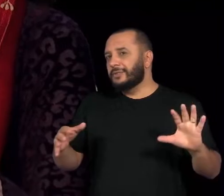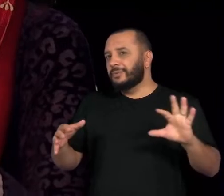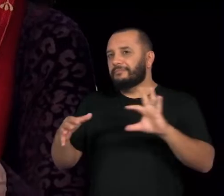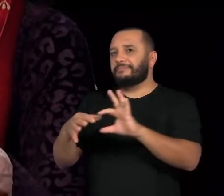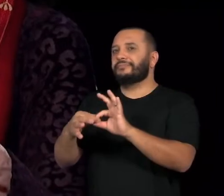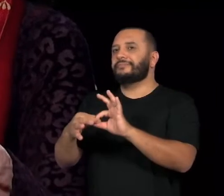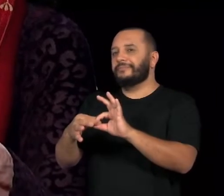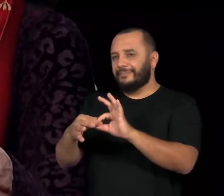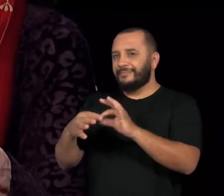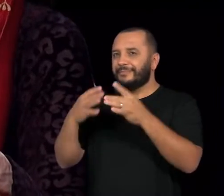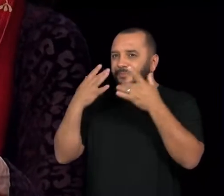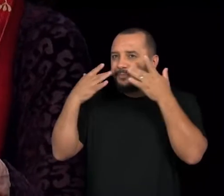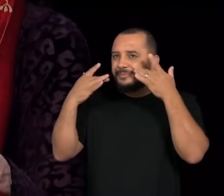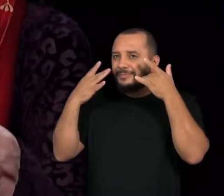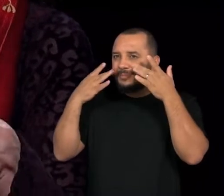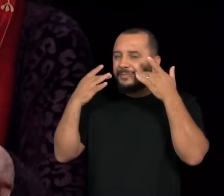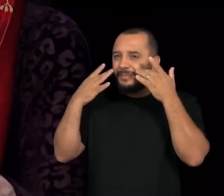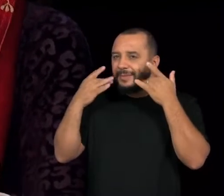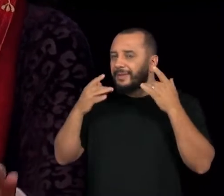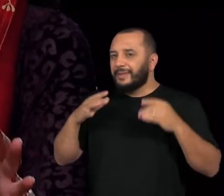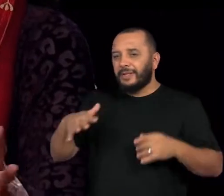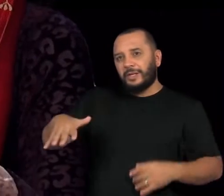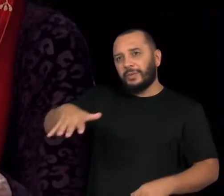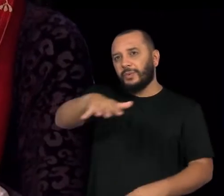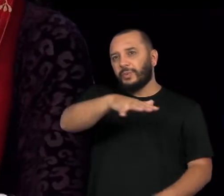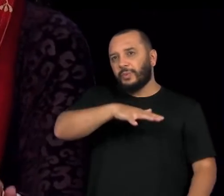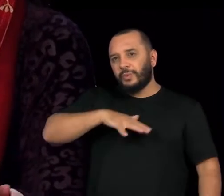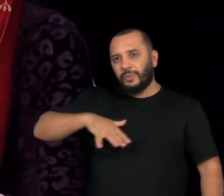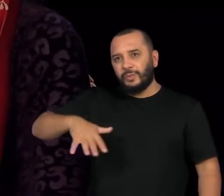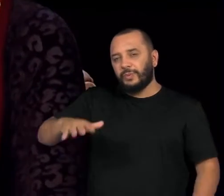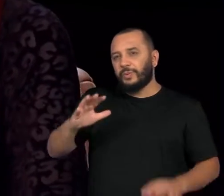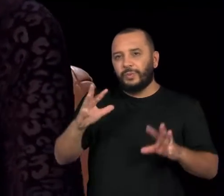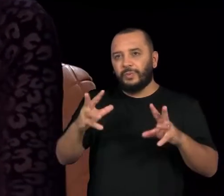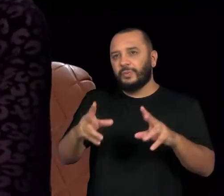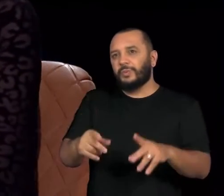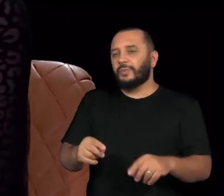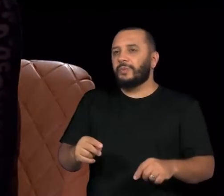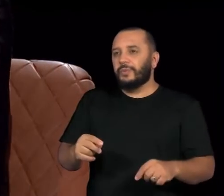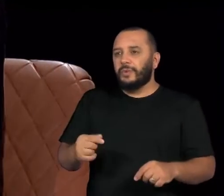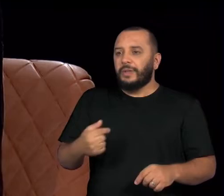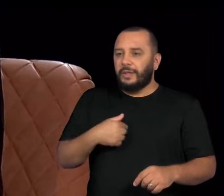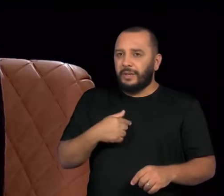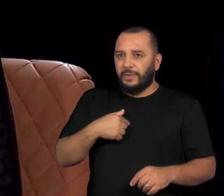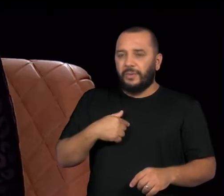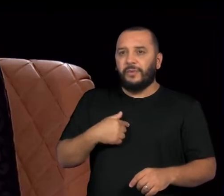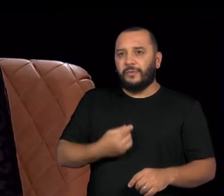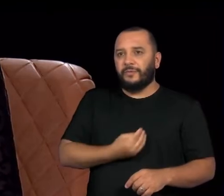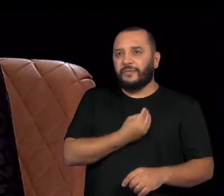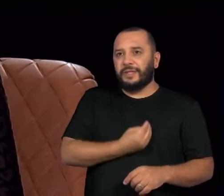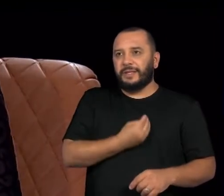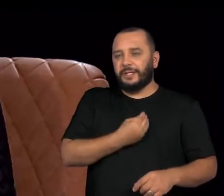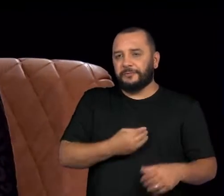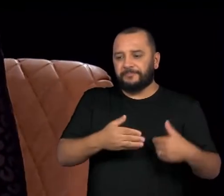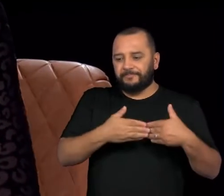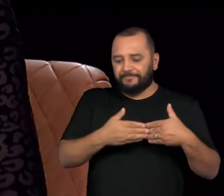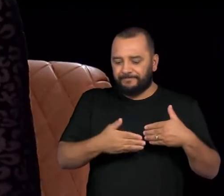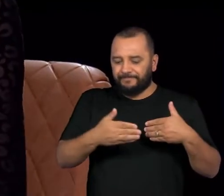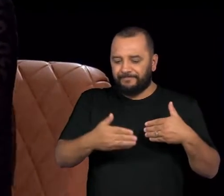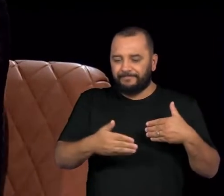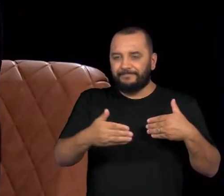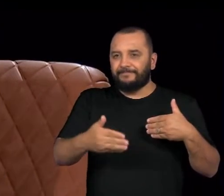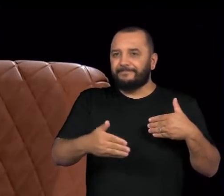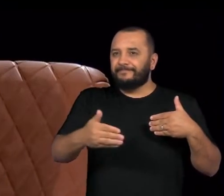isso passou a fazer parte mesmo de como eu conduzi o resto da minha carreira, sabe? O resto dos